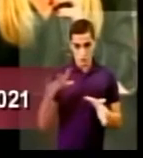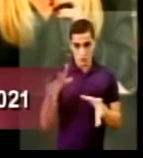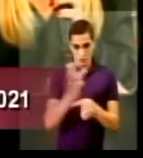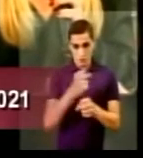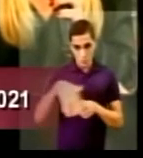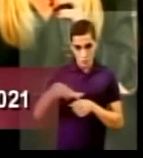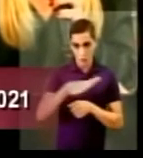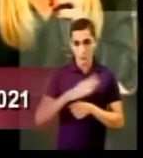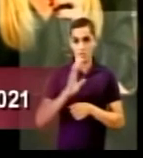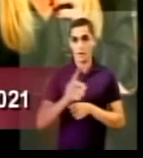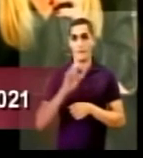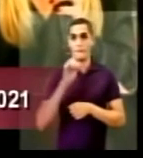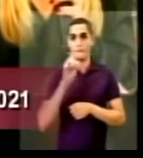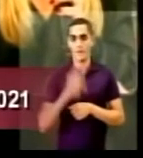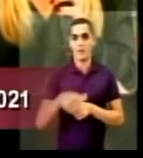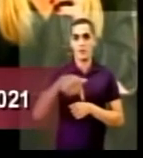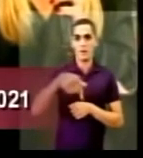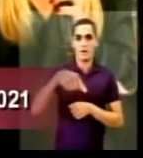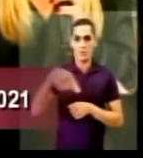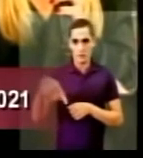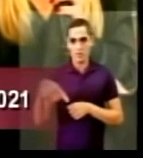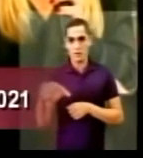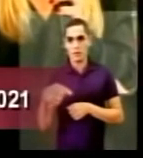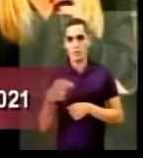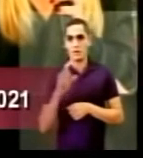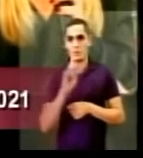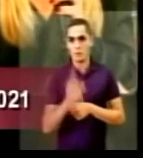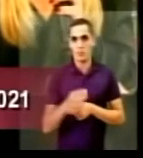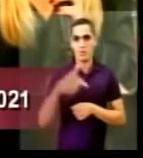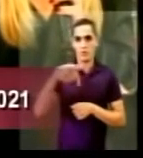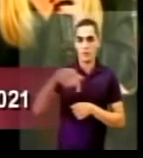tivemos 1.071 óbitos, ainda na casa dos